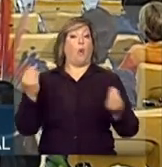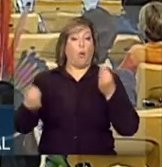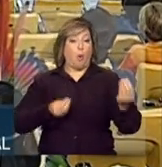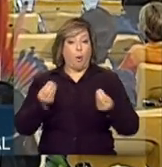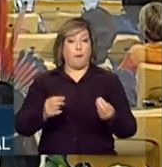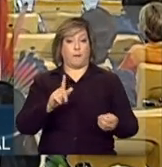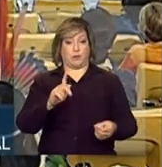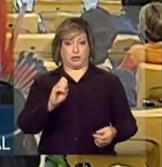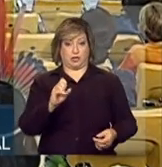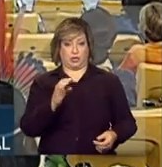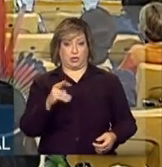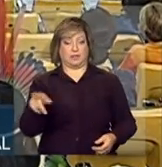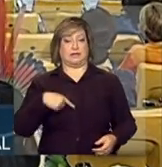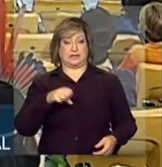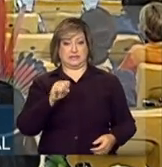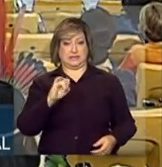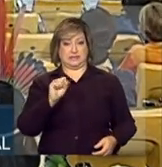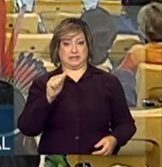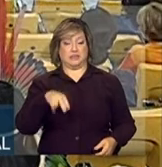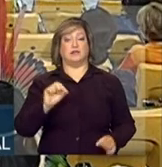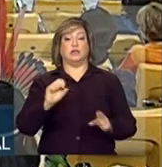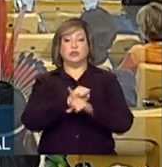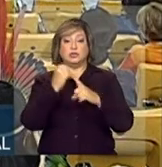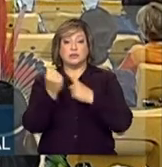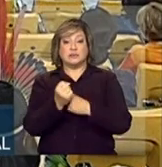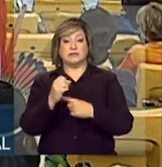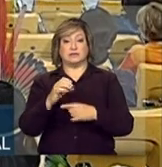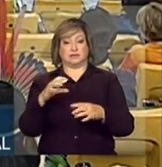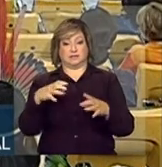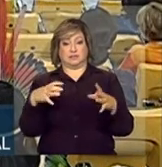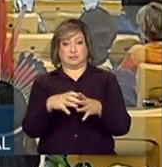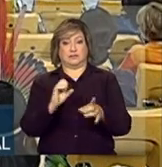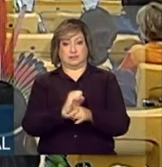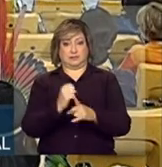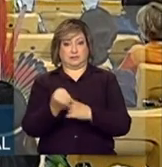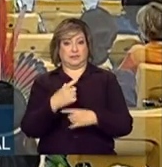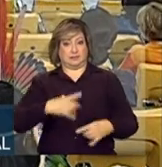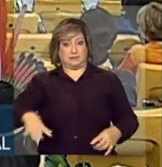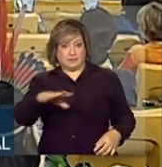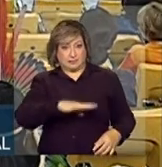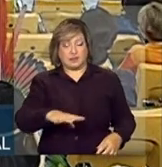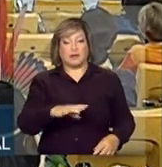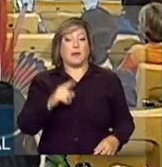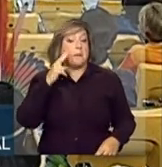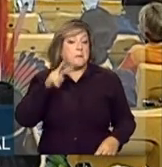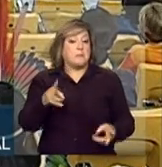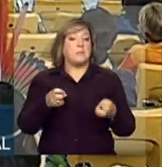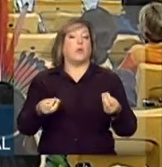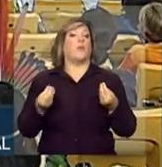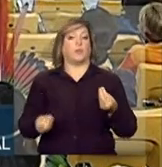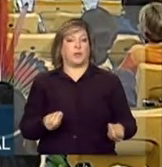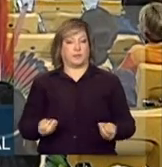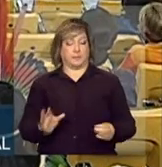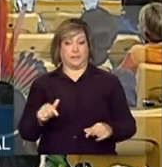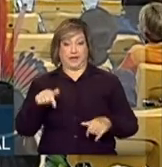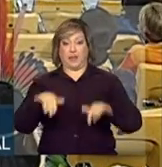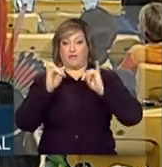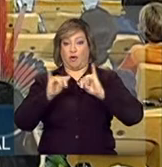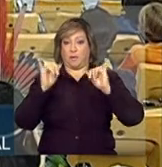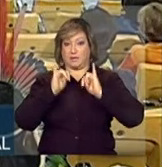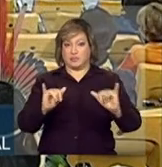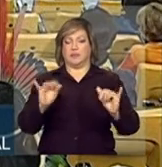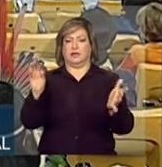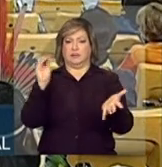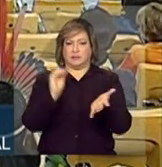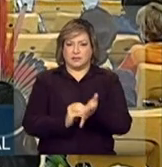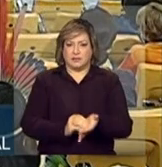do CISAM e a sociedade civil nele envolvido o percebem? Bom, os dados foram